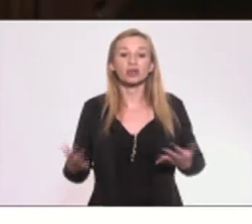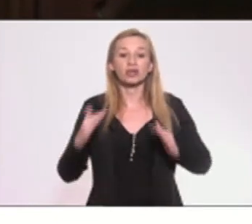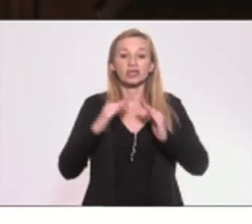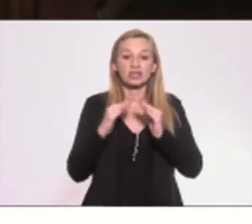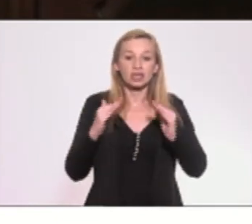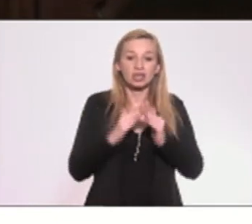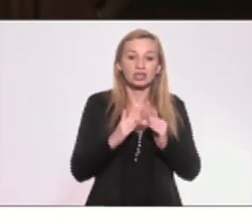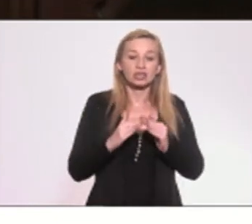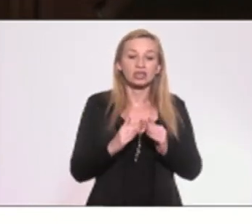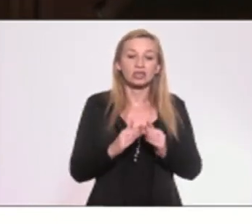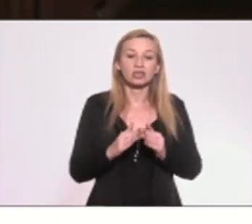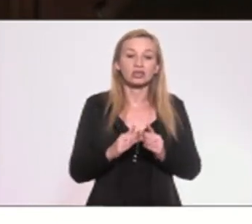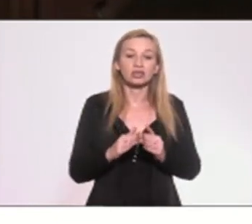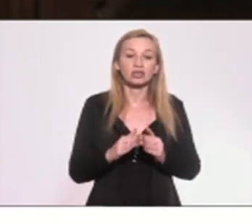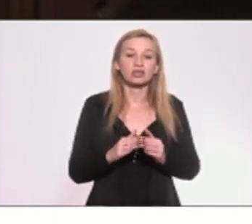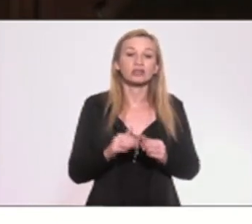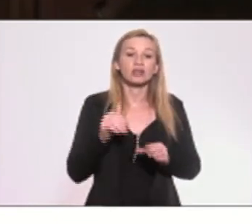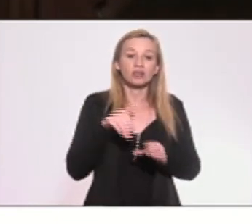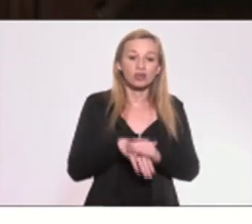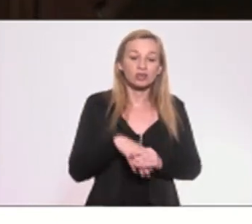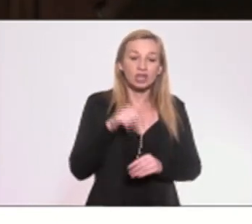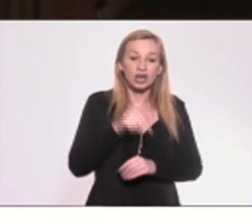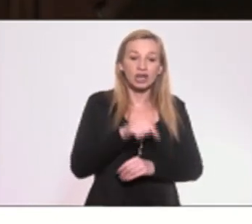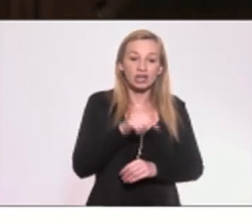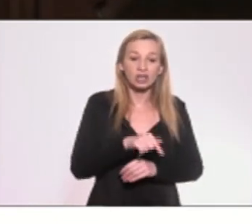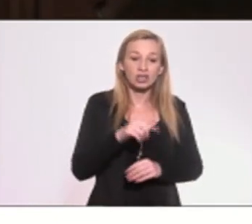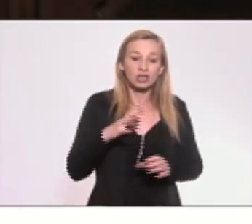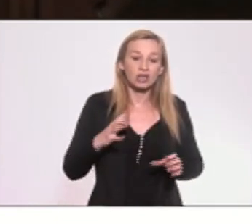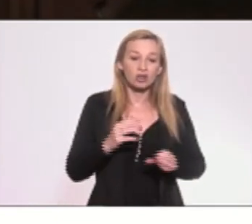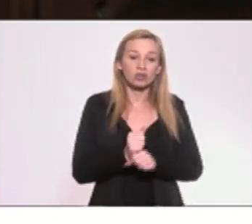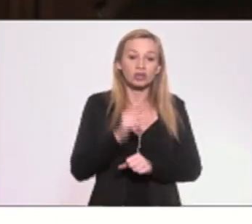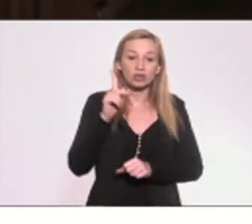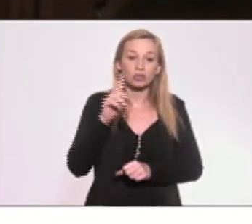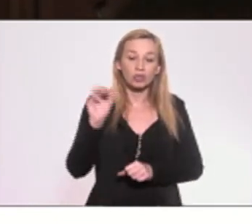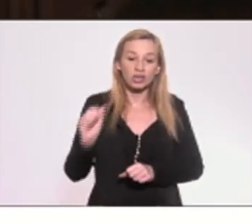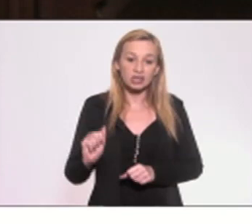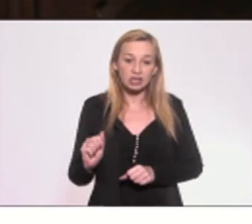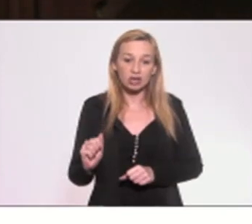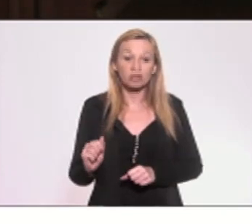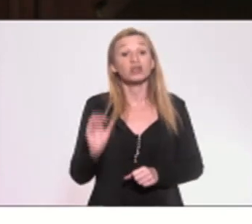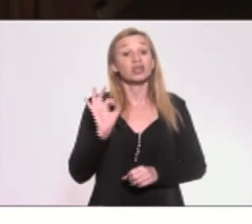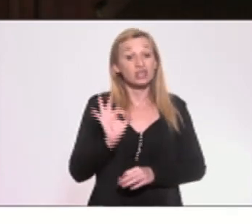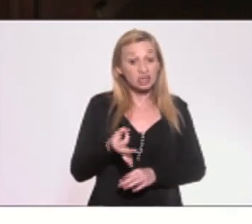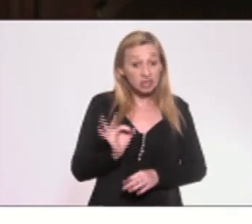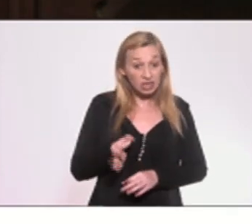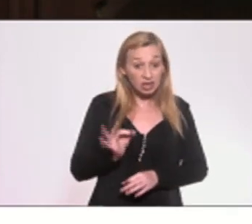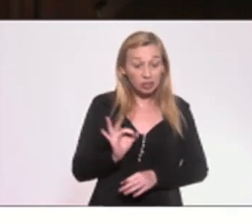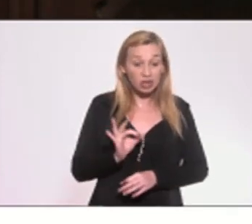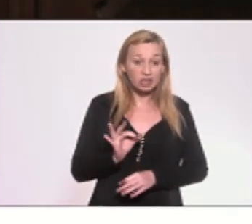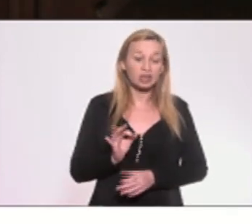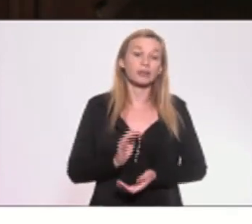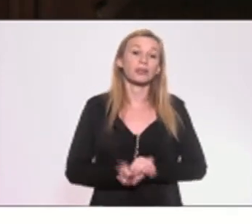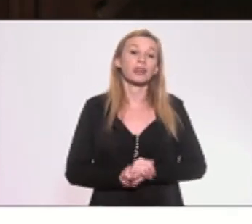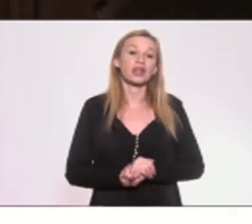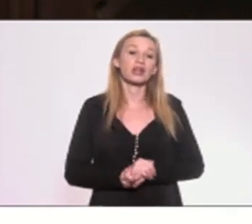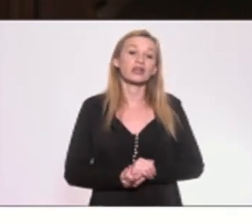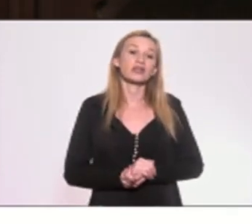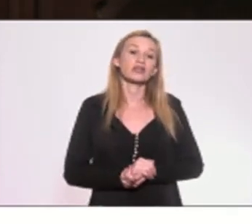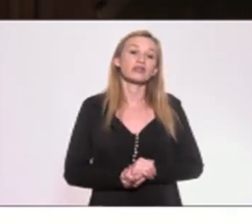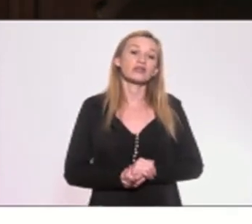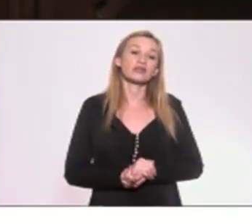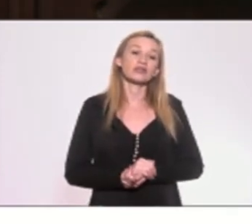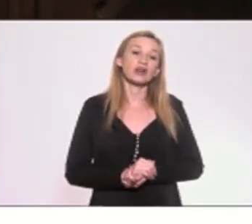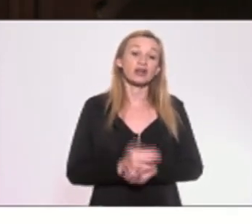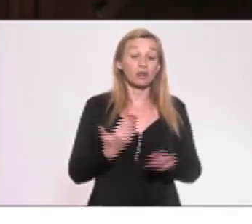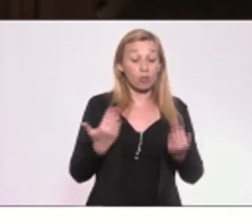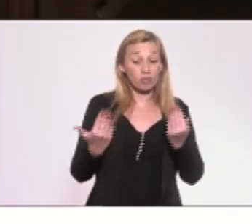casa provavelmente vai votar aqui as contas do Pezão e provavelmente vai associá-las, e